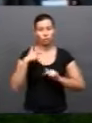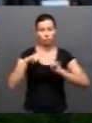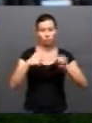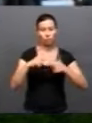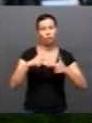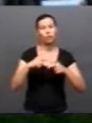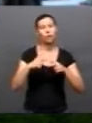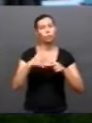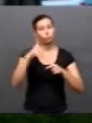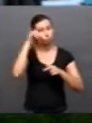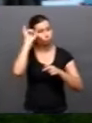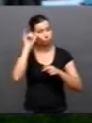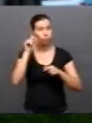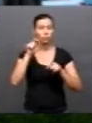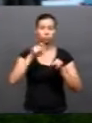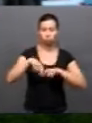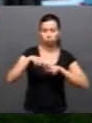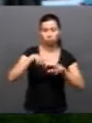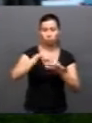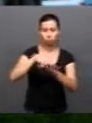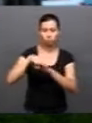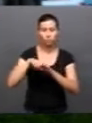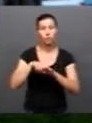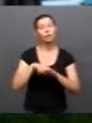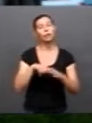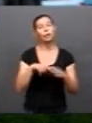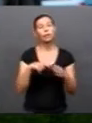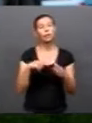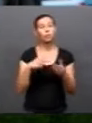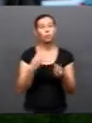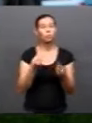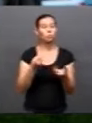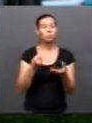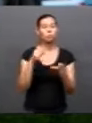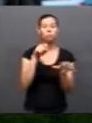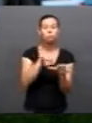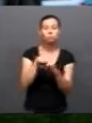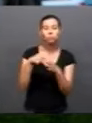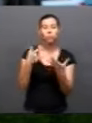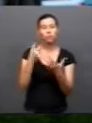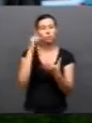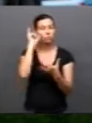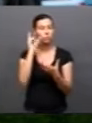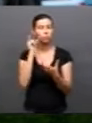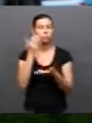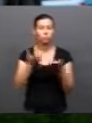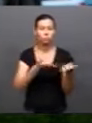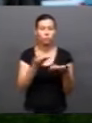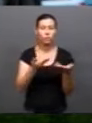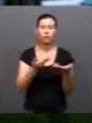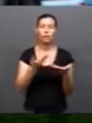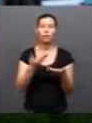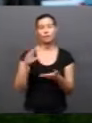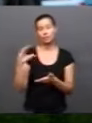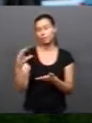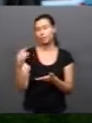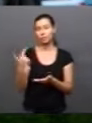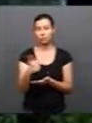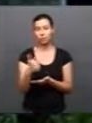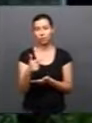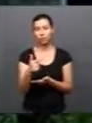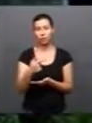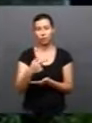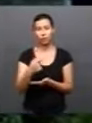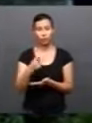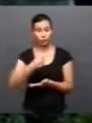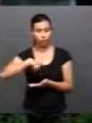então a gente não teria várias formas de estar lidando com a agricultura, com o resto, porque sem a ciência, acho que o ser humano não é nada. Eu